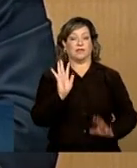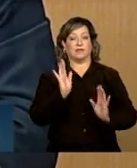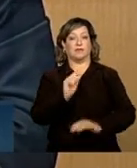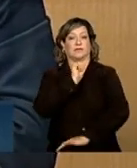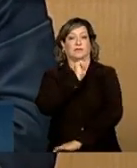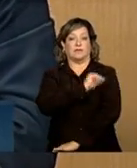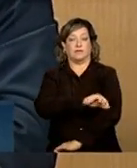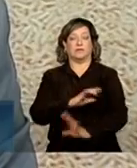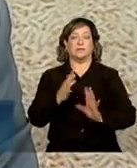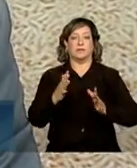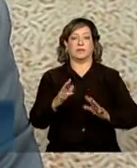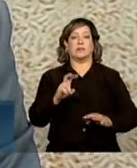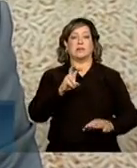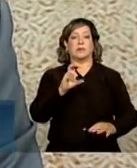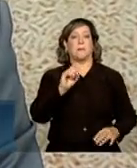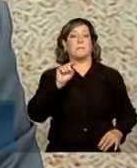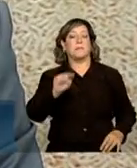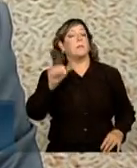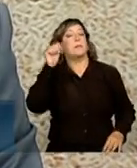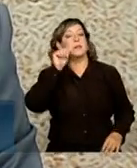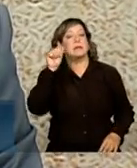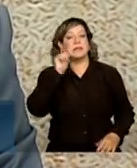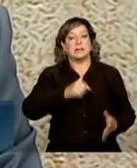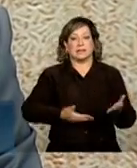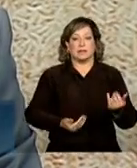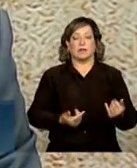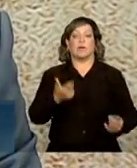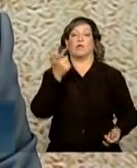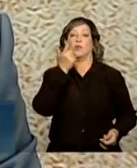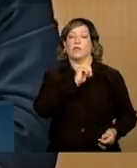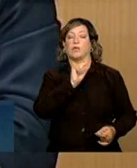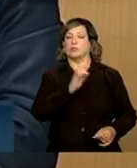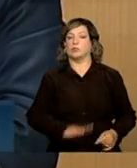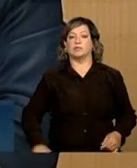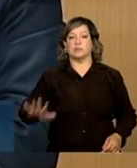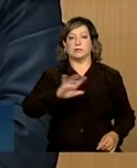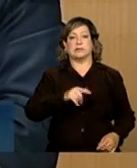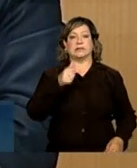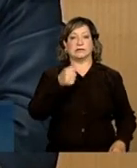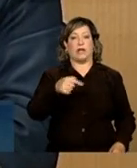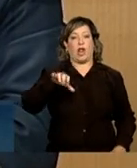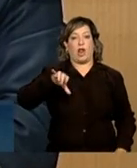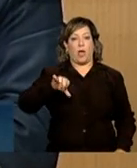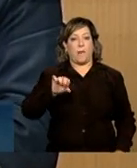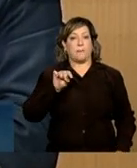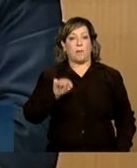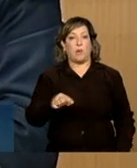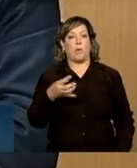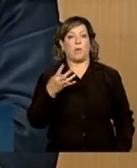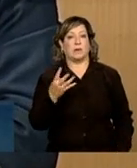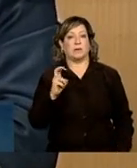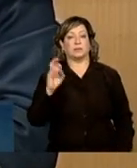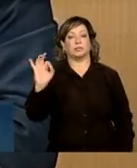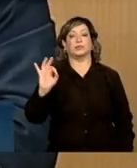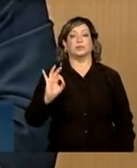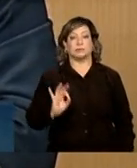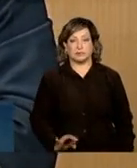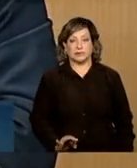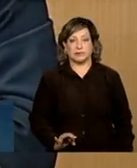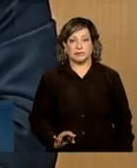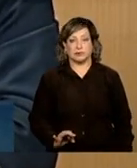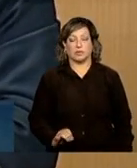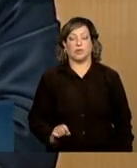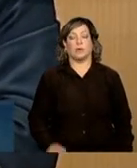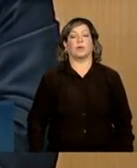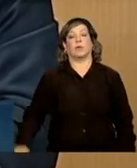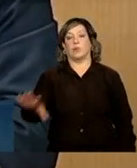em torno de 50.000 meninas e atingimos uma cobertura de 79.4 5% né